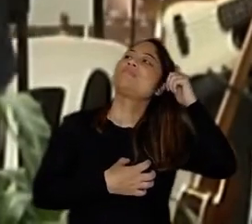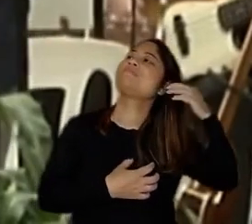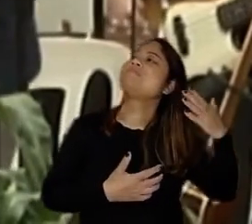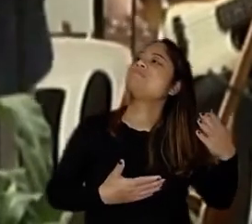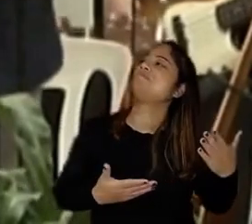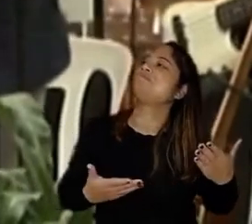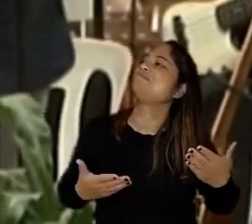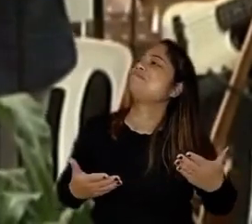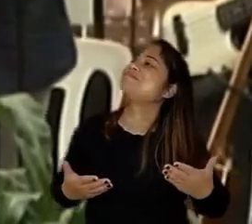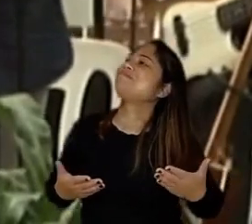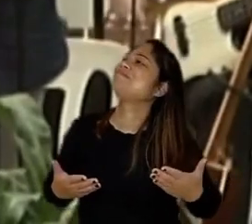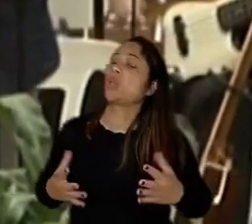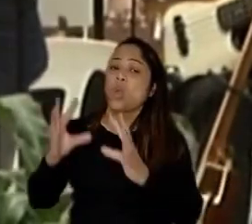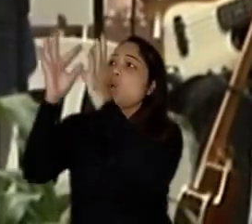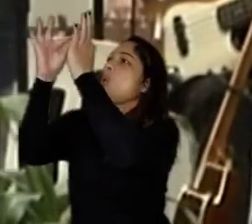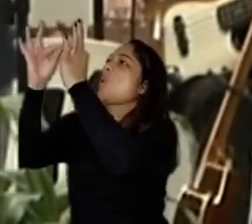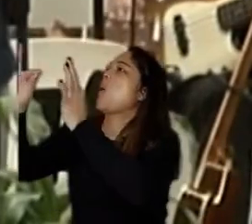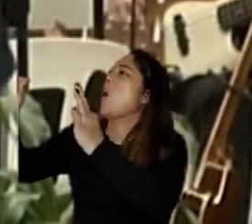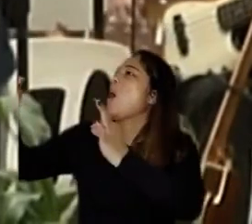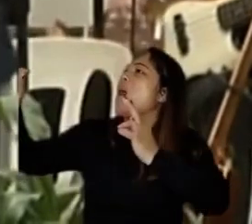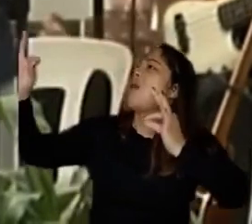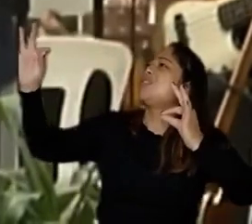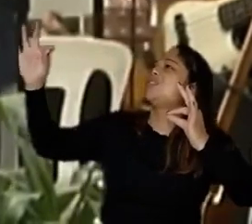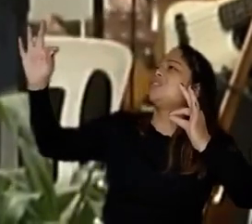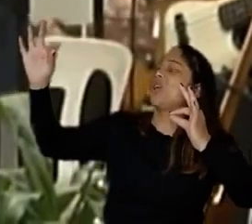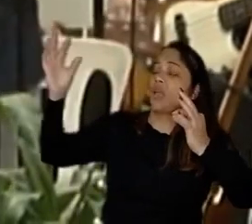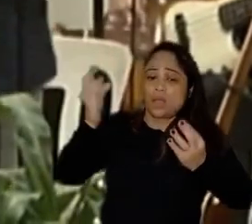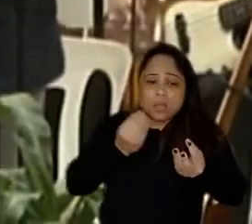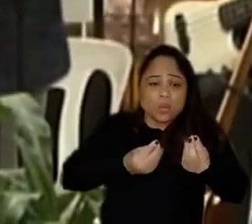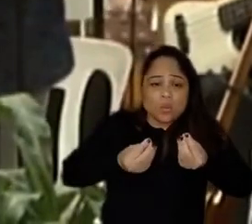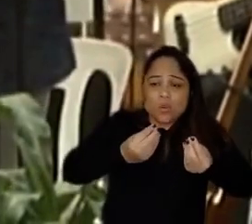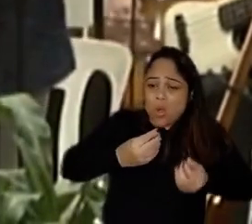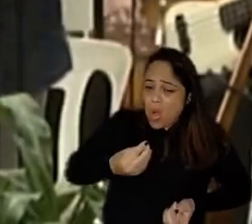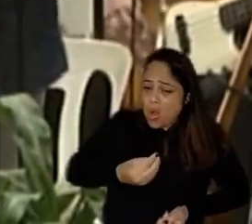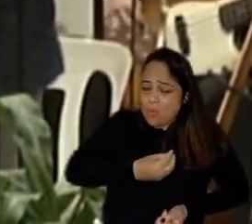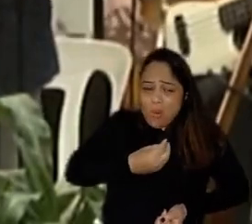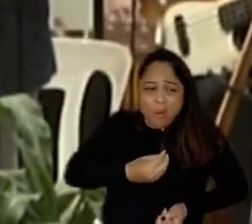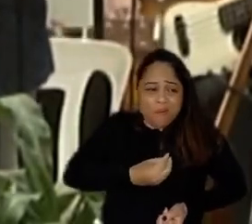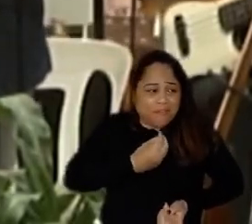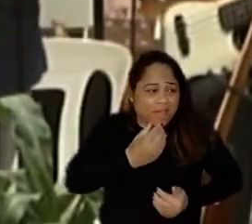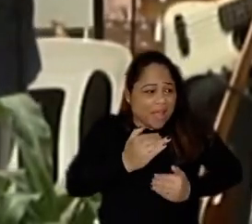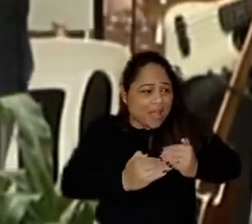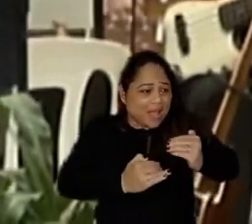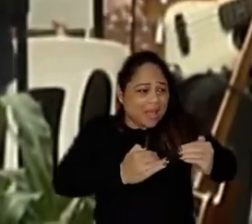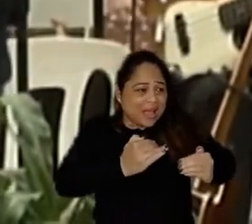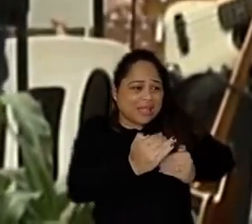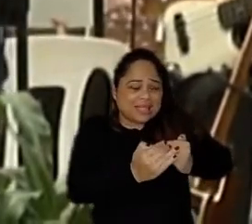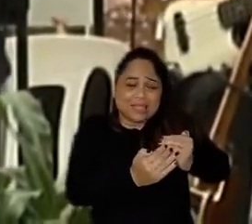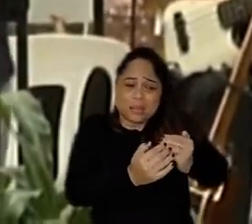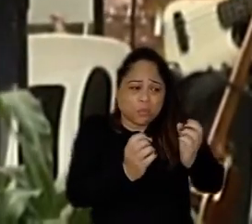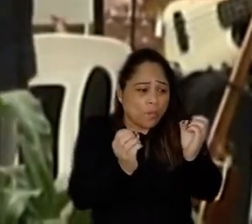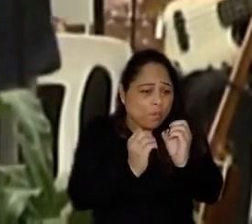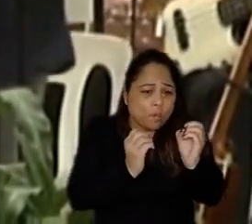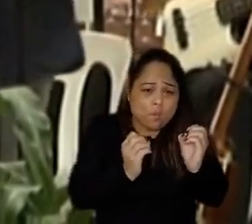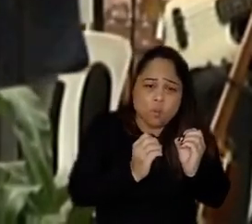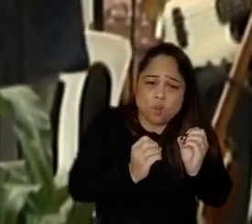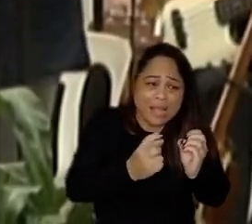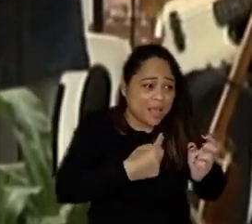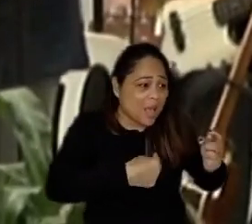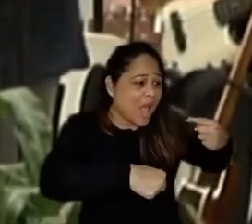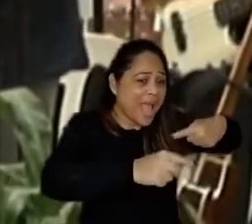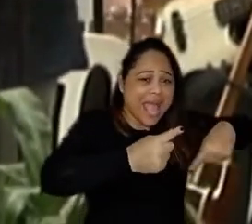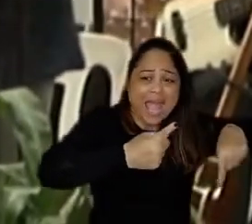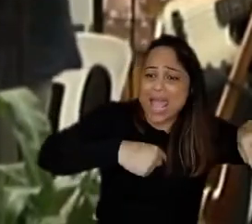planos. Sem ti Nada posso fazer, nada Senhor. posso fazer. Aonde eu posso ir? Onde